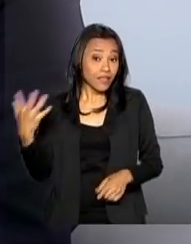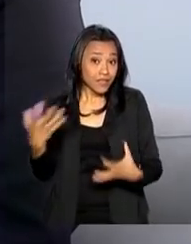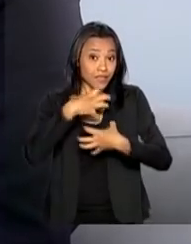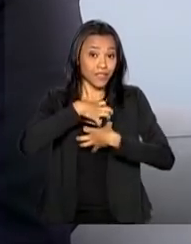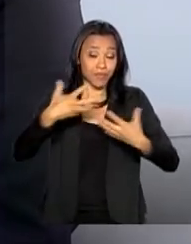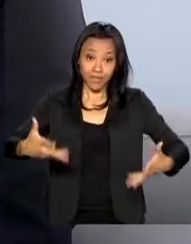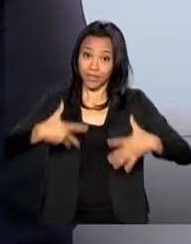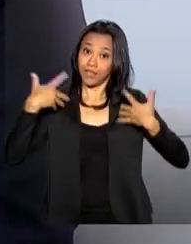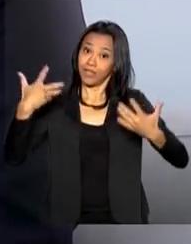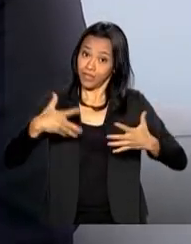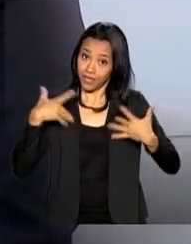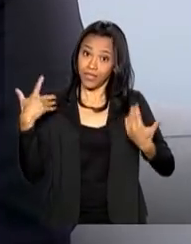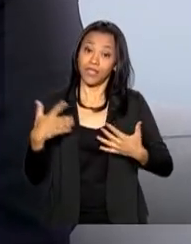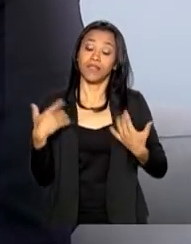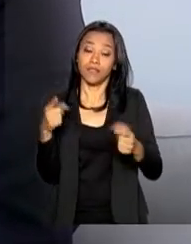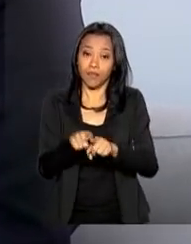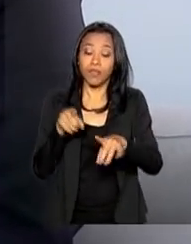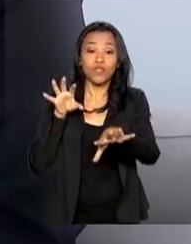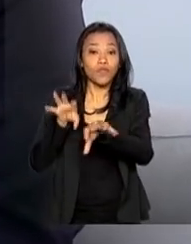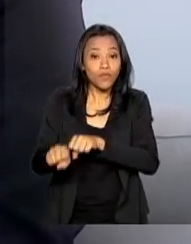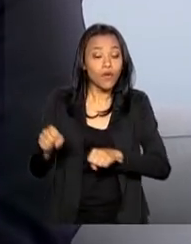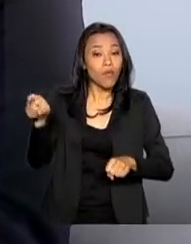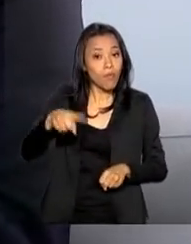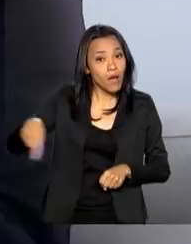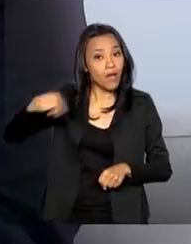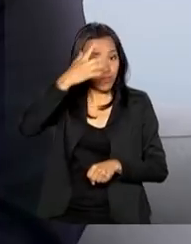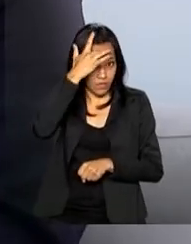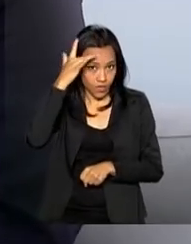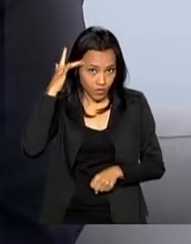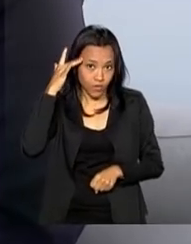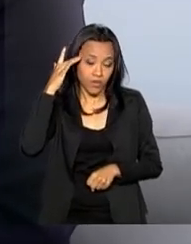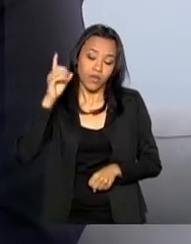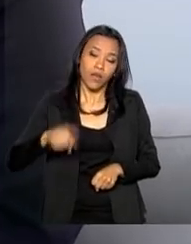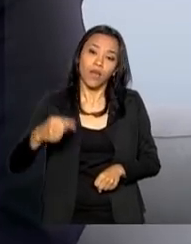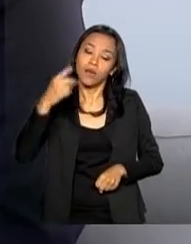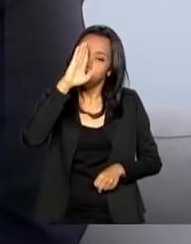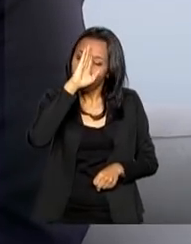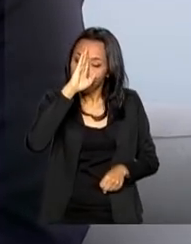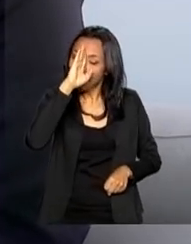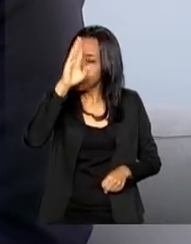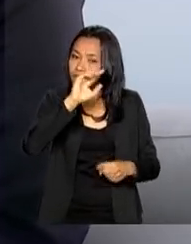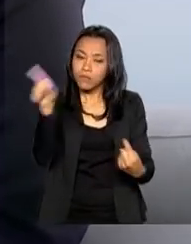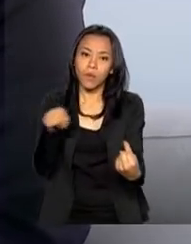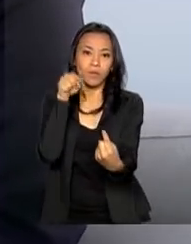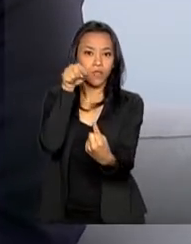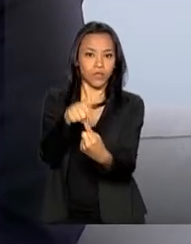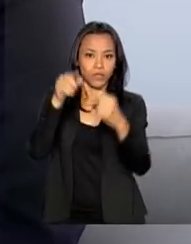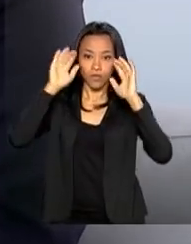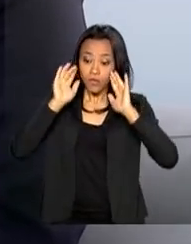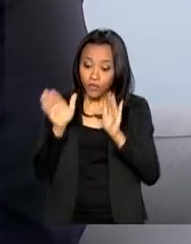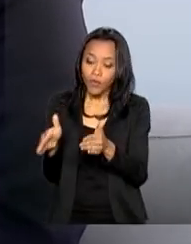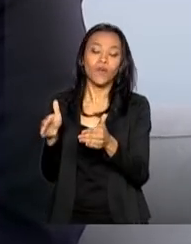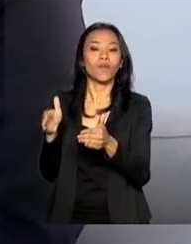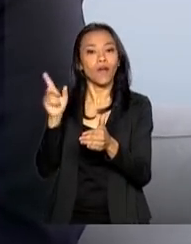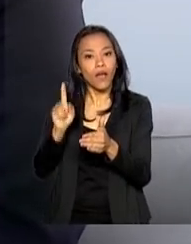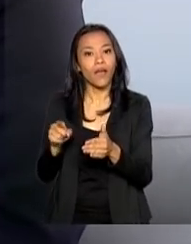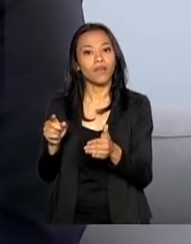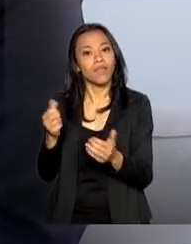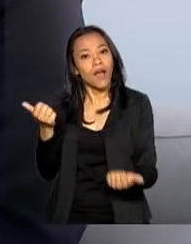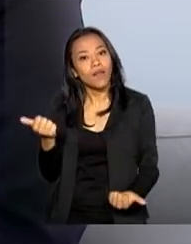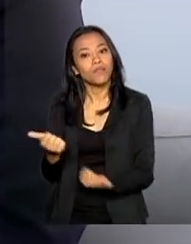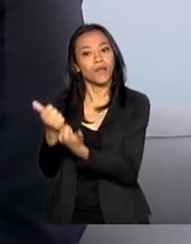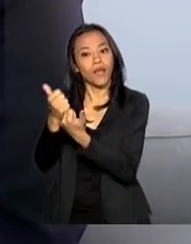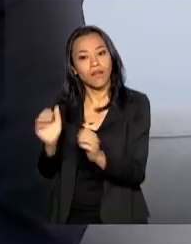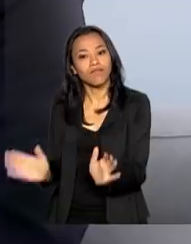de poder também formar pessoal. É como eu disse, é o nosso principal objetivo, principal foco é ajudar